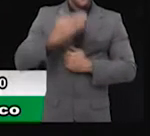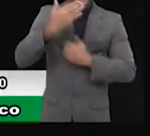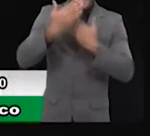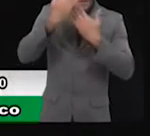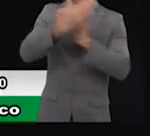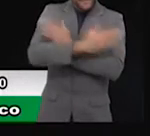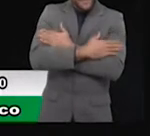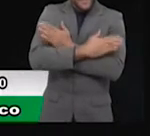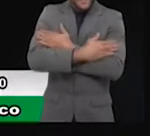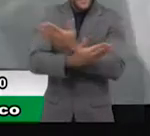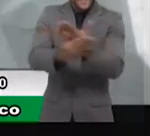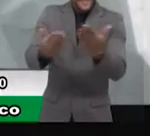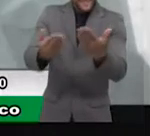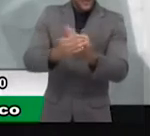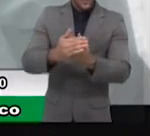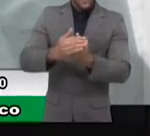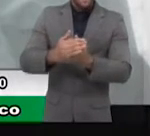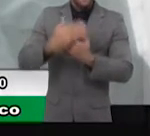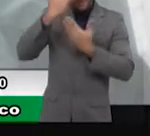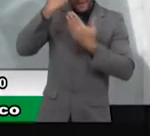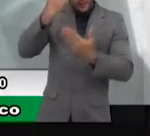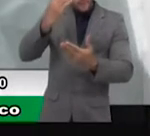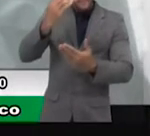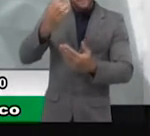você. Agradeço as suas palavras,